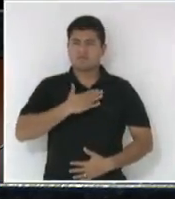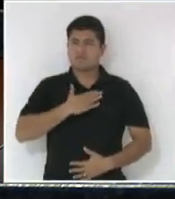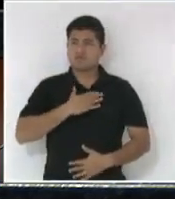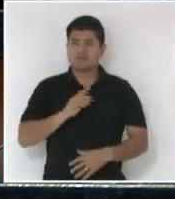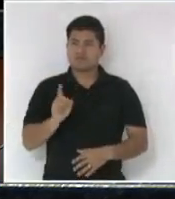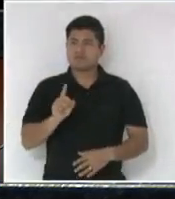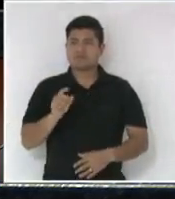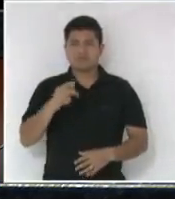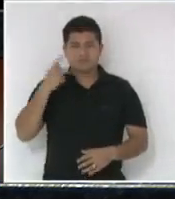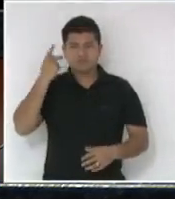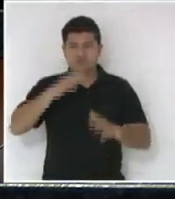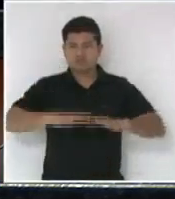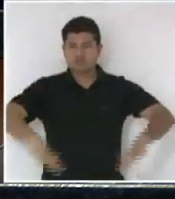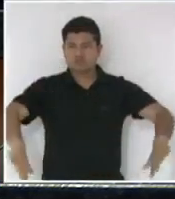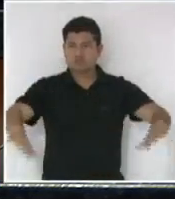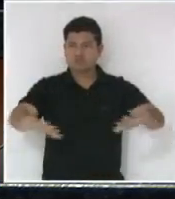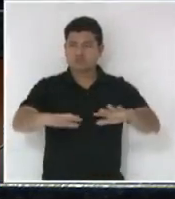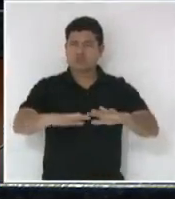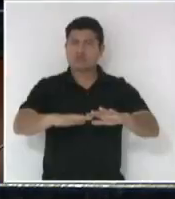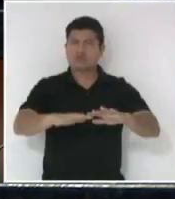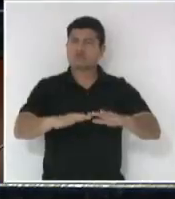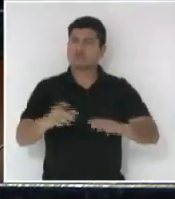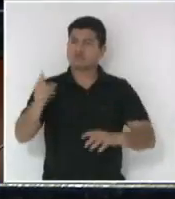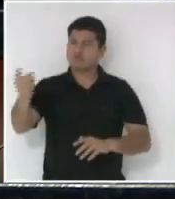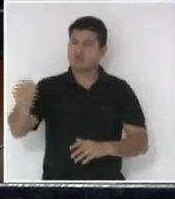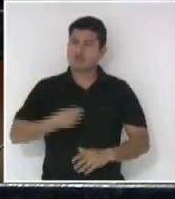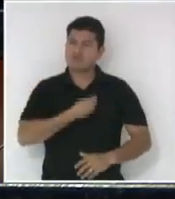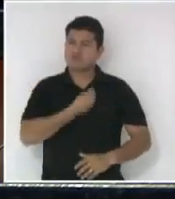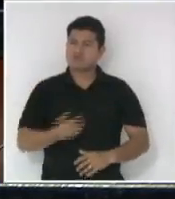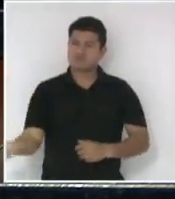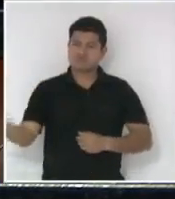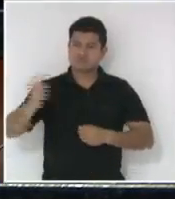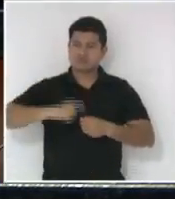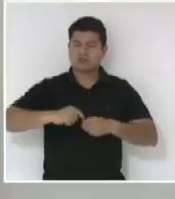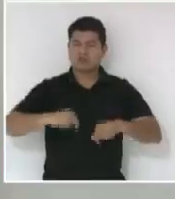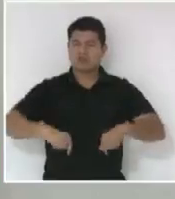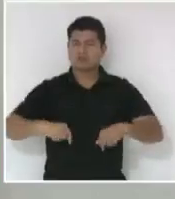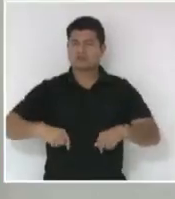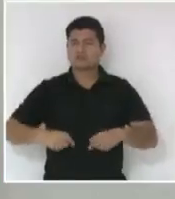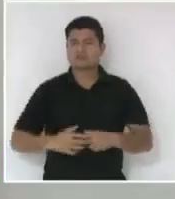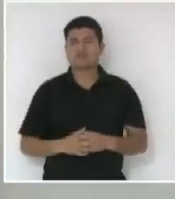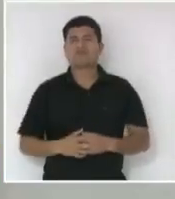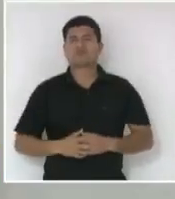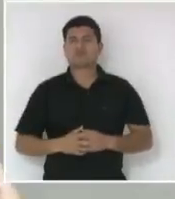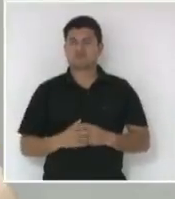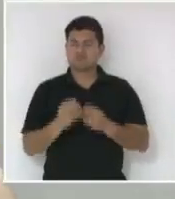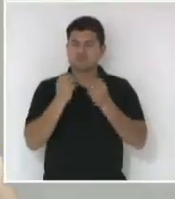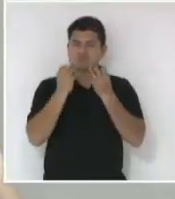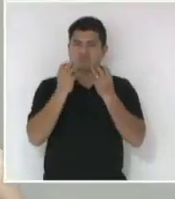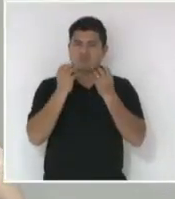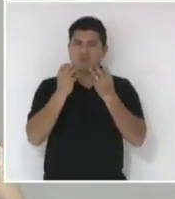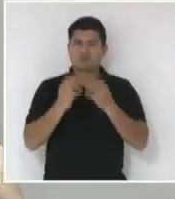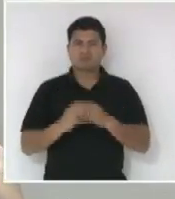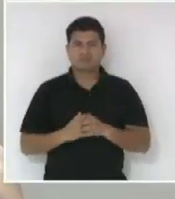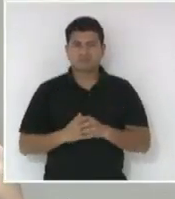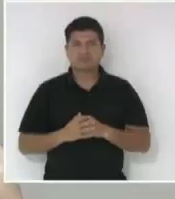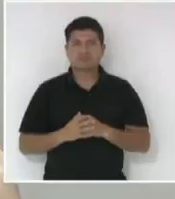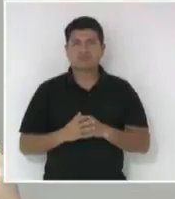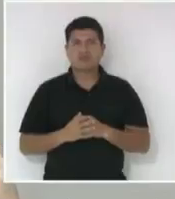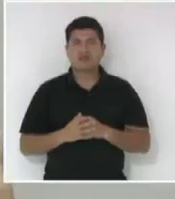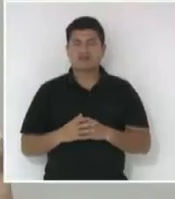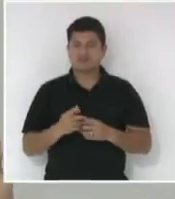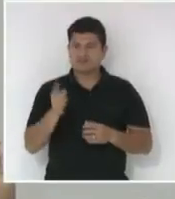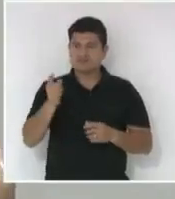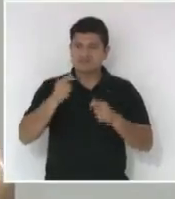esse parlamento, de ter o retorno, né, e a presença de vossa senhoria aqui, de vossa excelência, né, esse sorriso